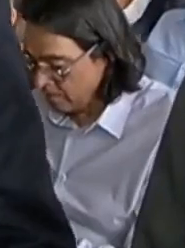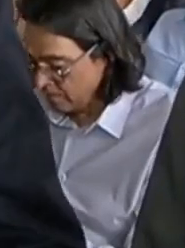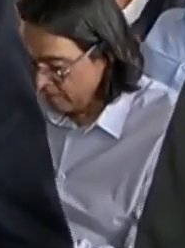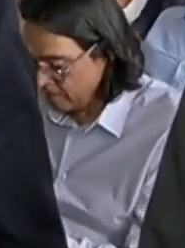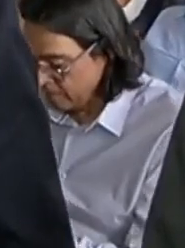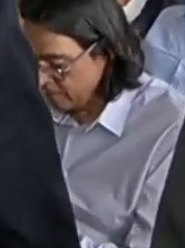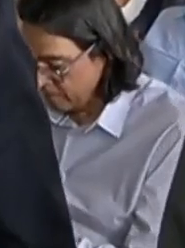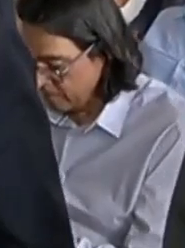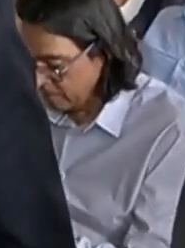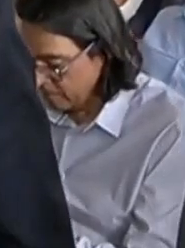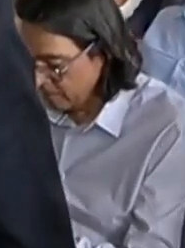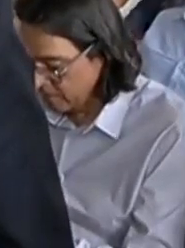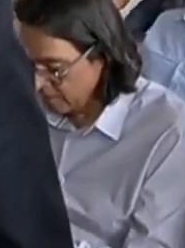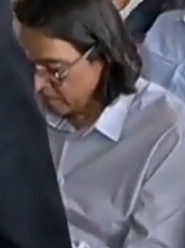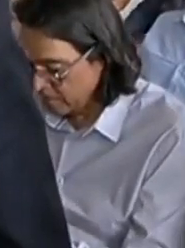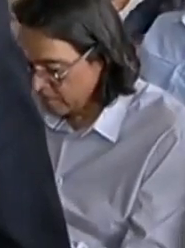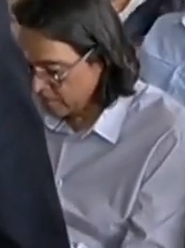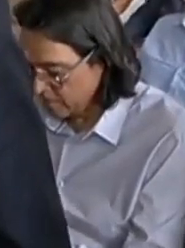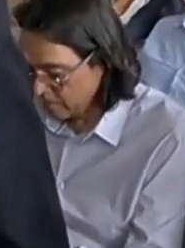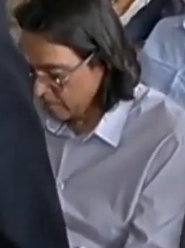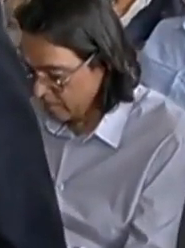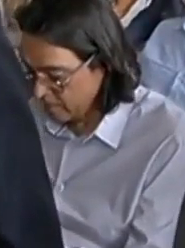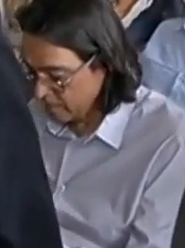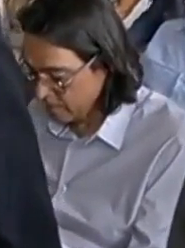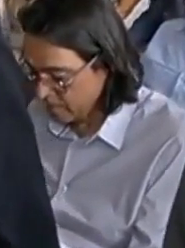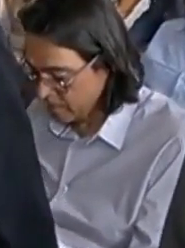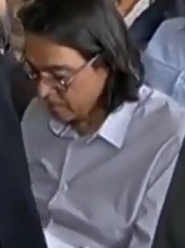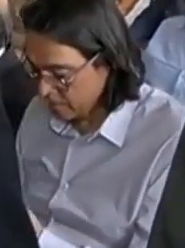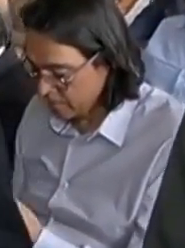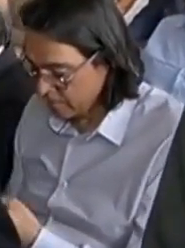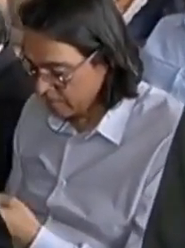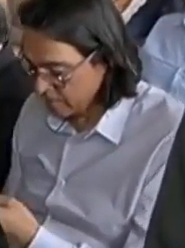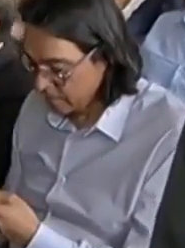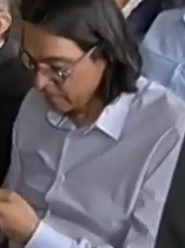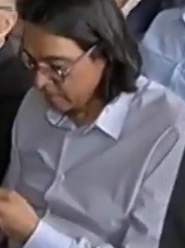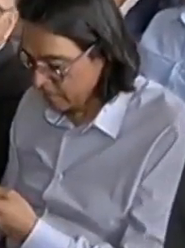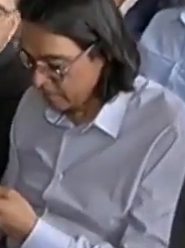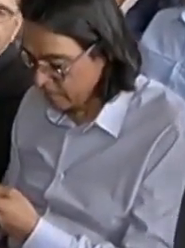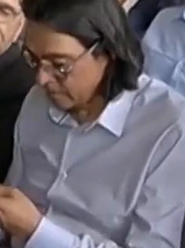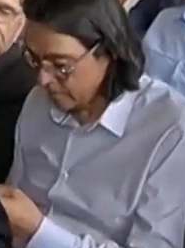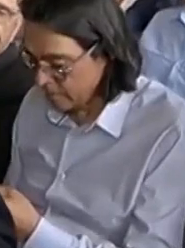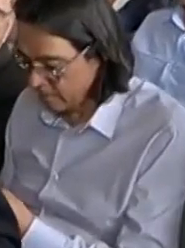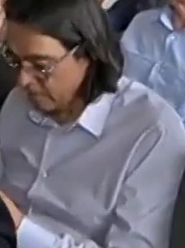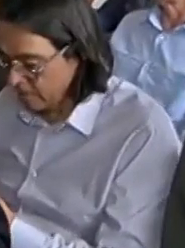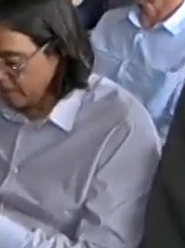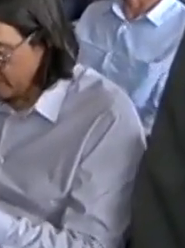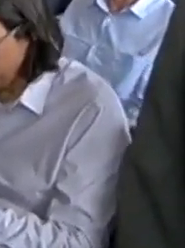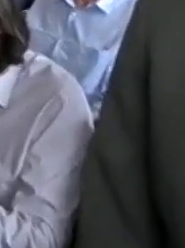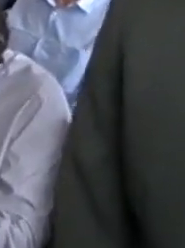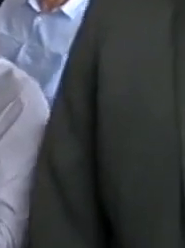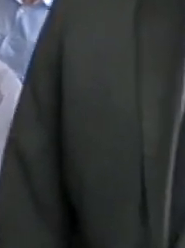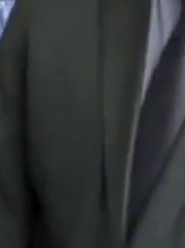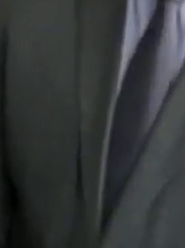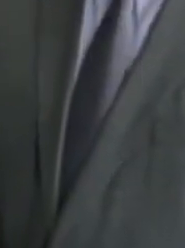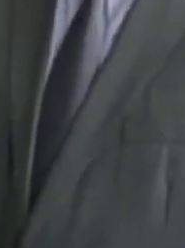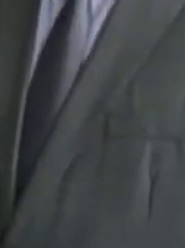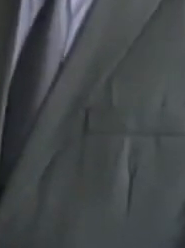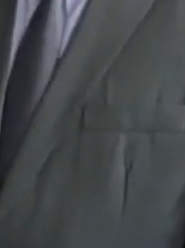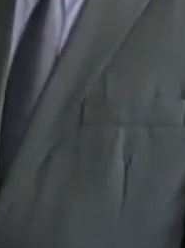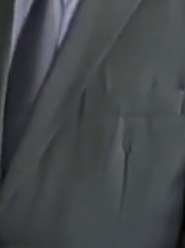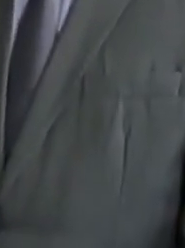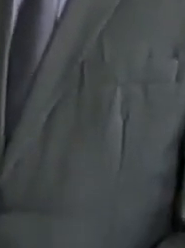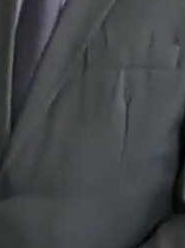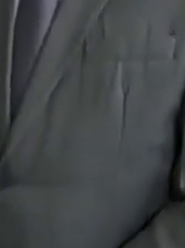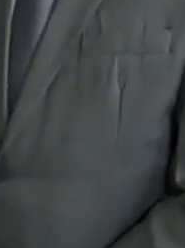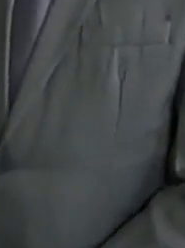Mas também para fazer aí, suas reivindicações aos deputados e também a representantes do Executivo. Estou aqui agora com Anselmo Caires, é presidente